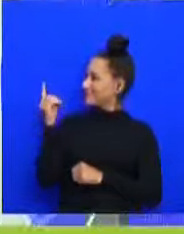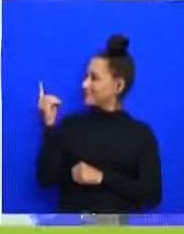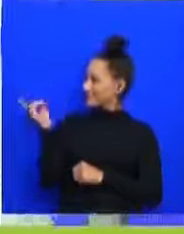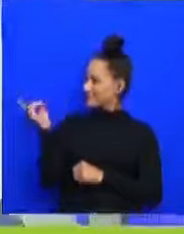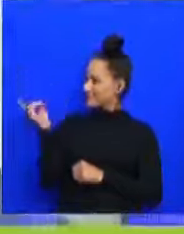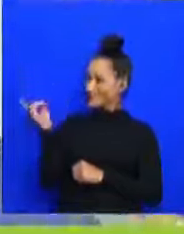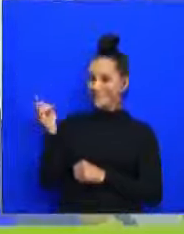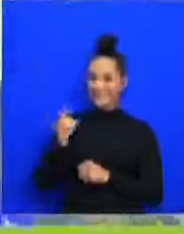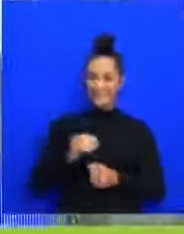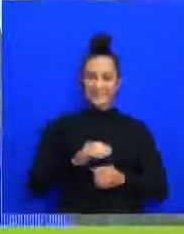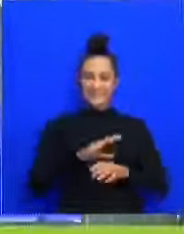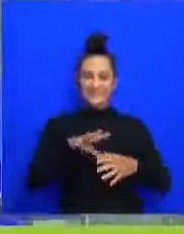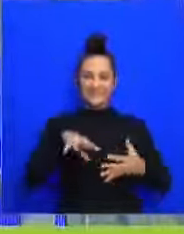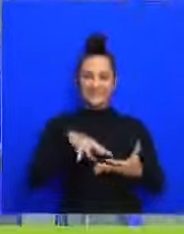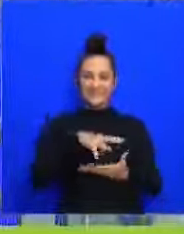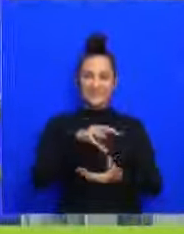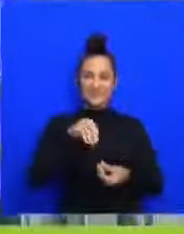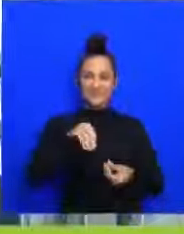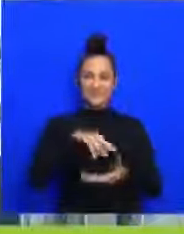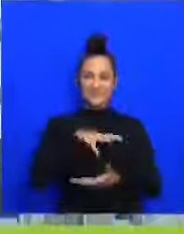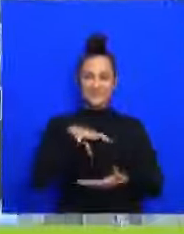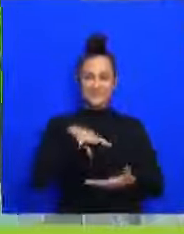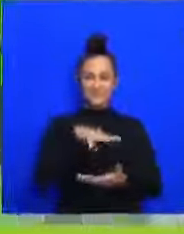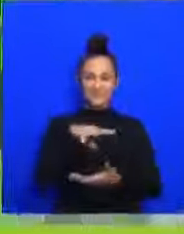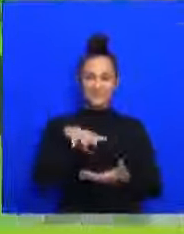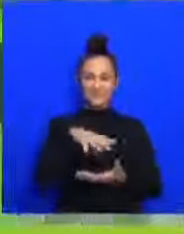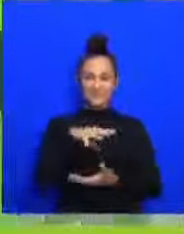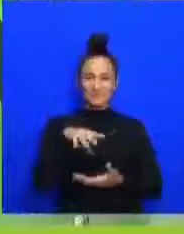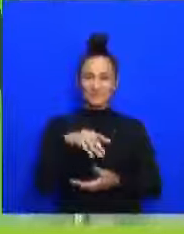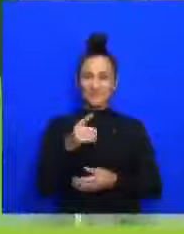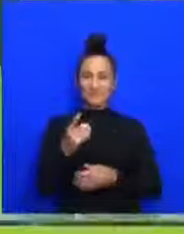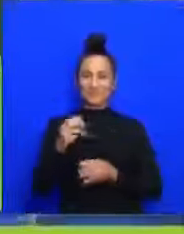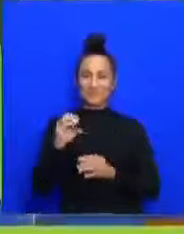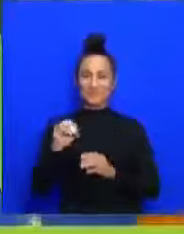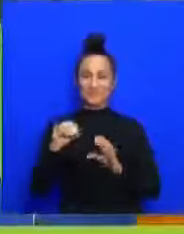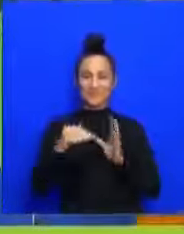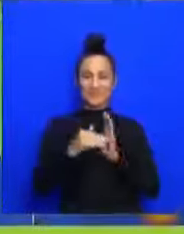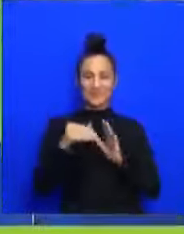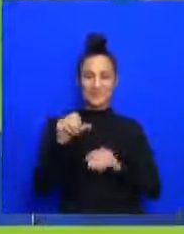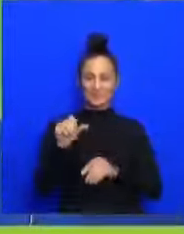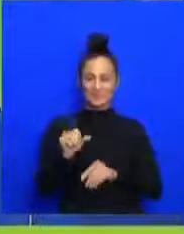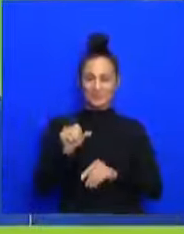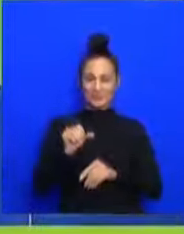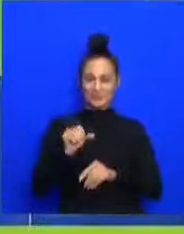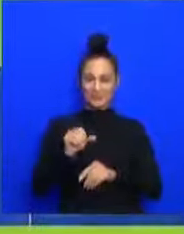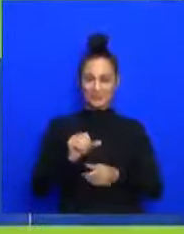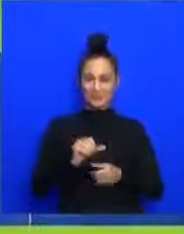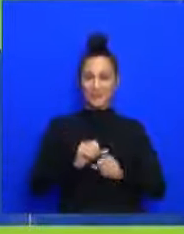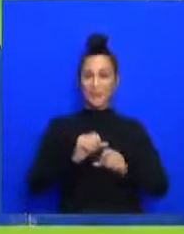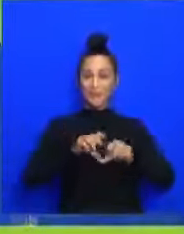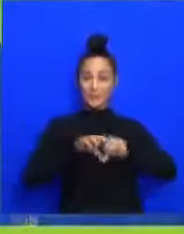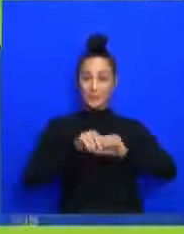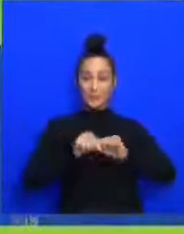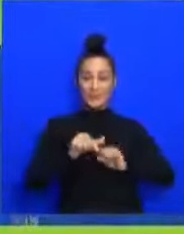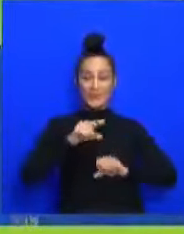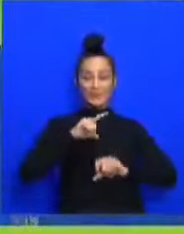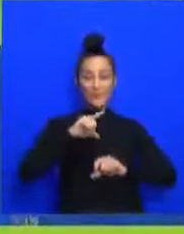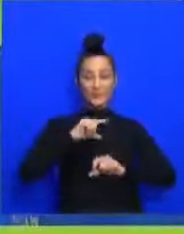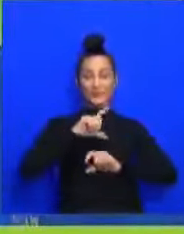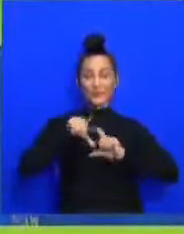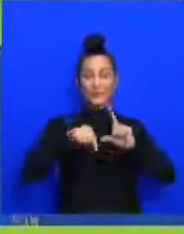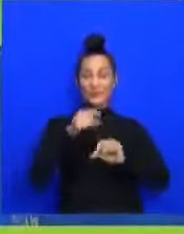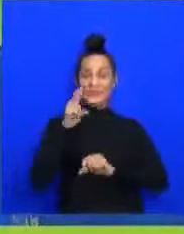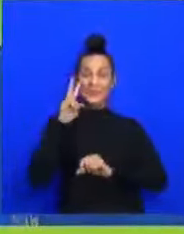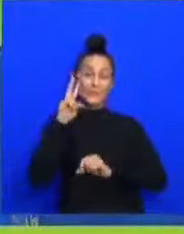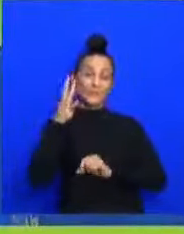valendo. Globo recarregado, embaralhando 10 bolas numeradas de 0 a 9. Super 7 com sorteios às